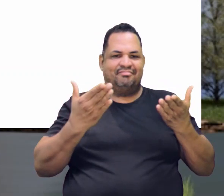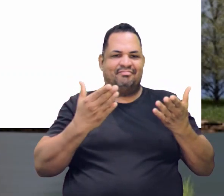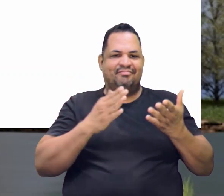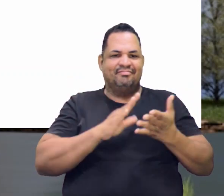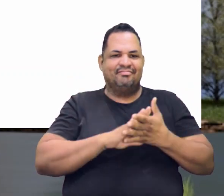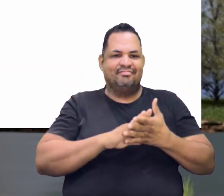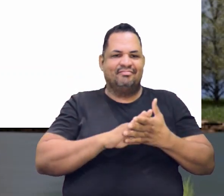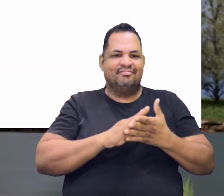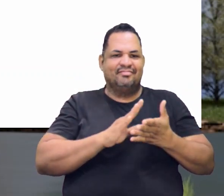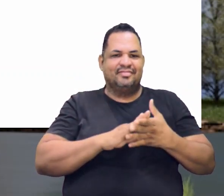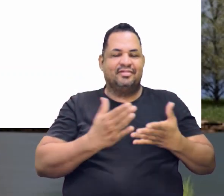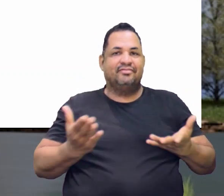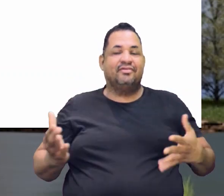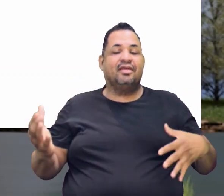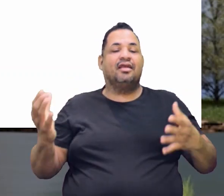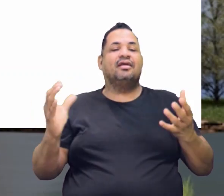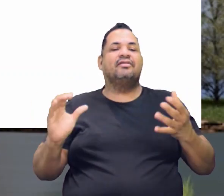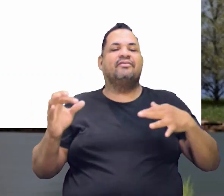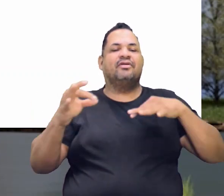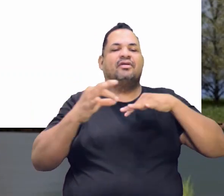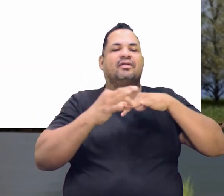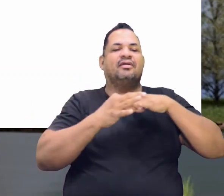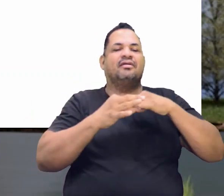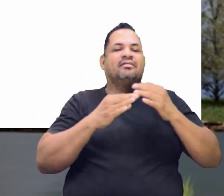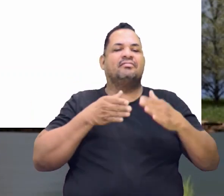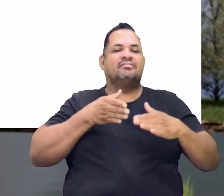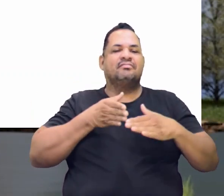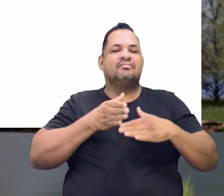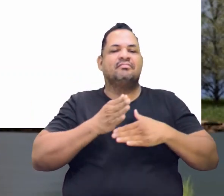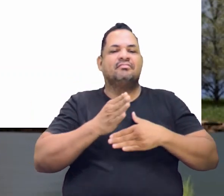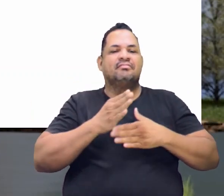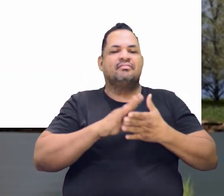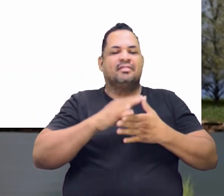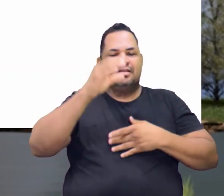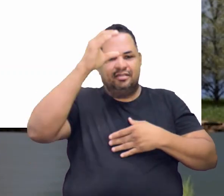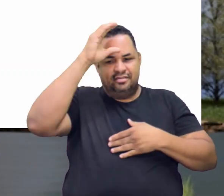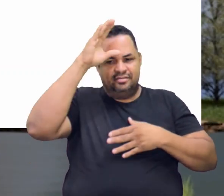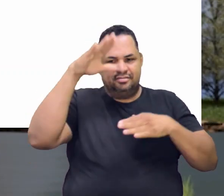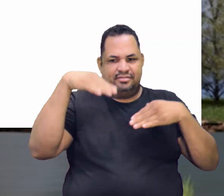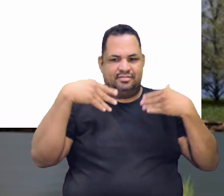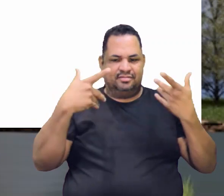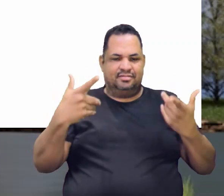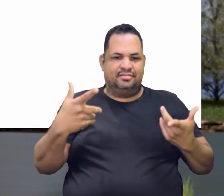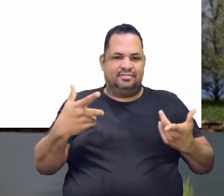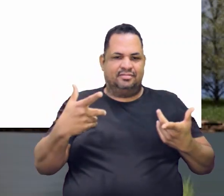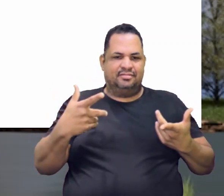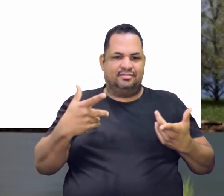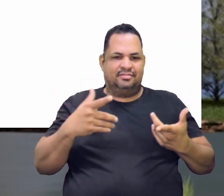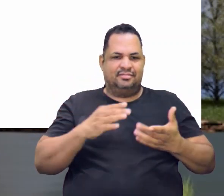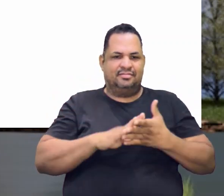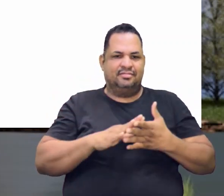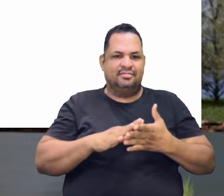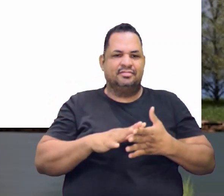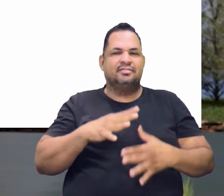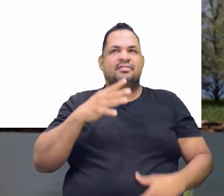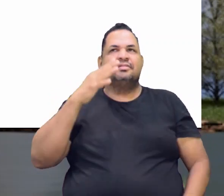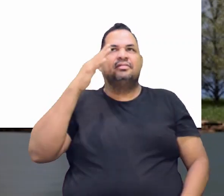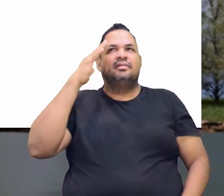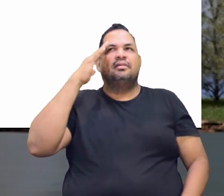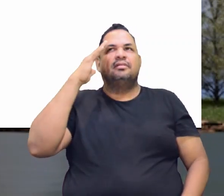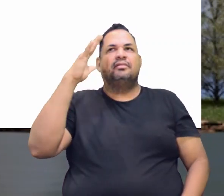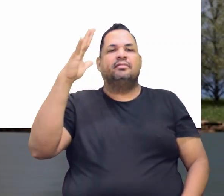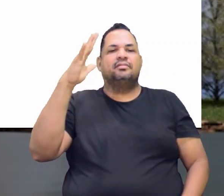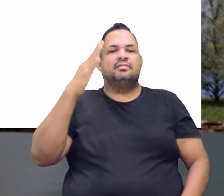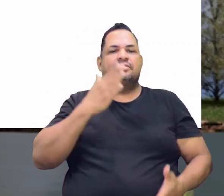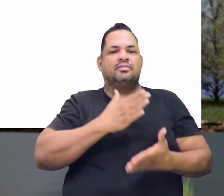levado ao altar, quando era para ele entrar com o tio dele, cara. Aí passou um filme na mente